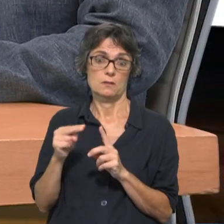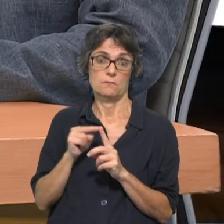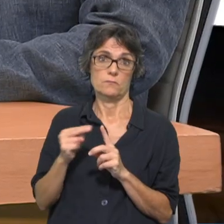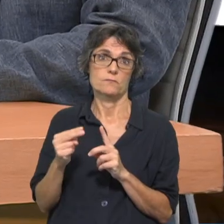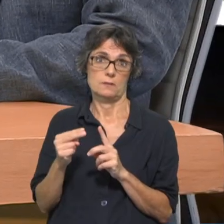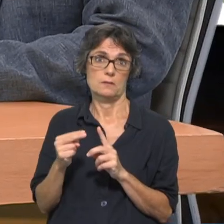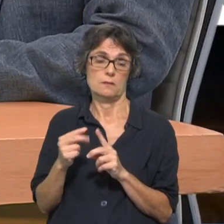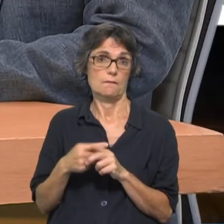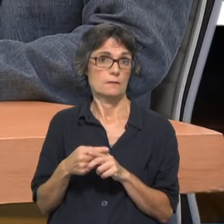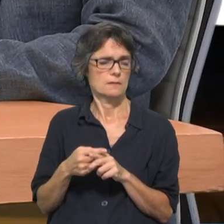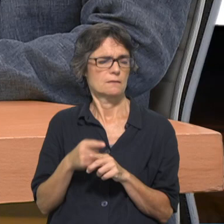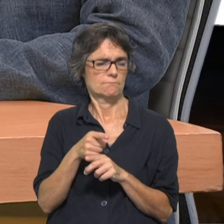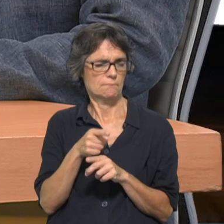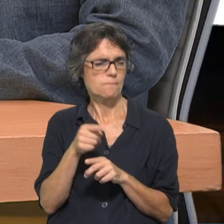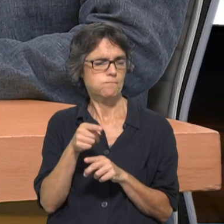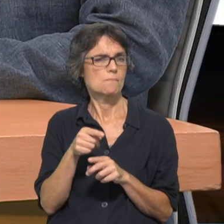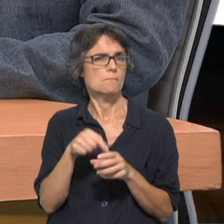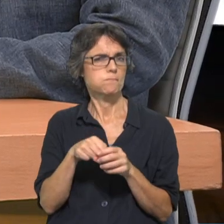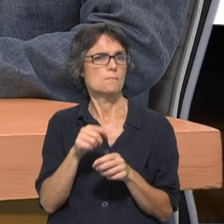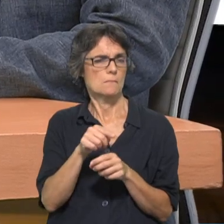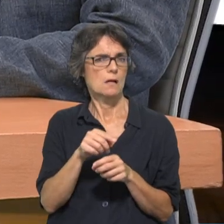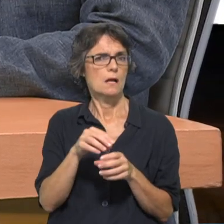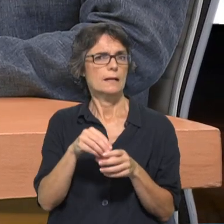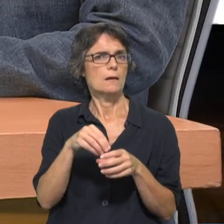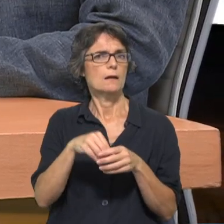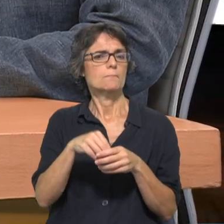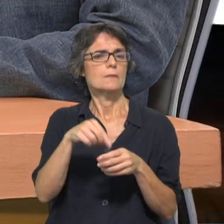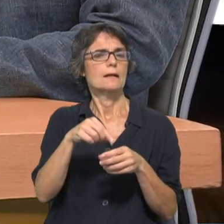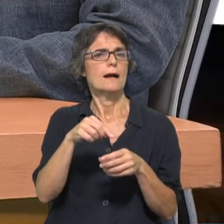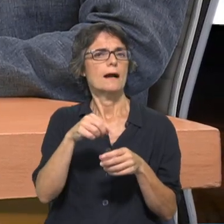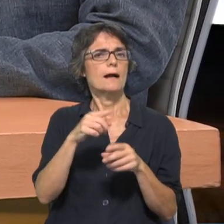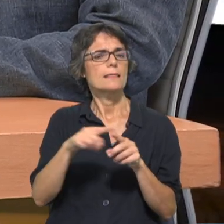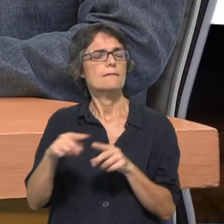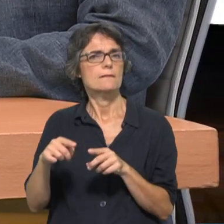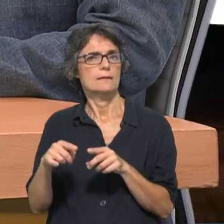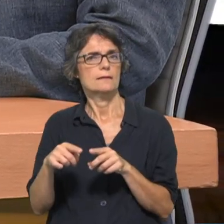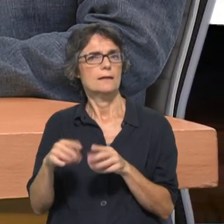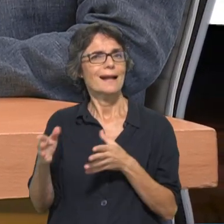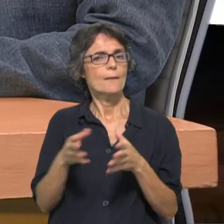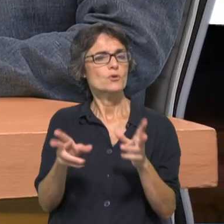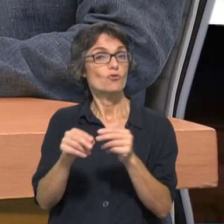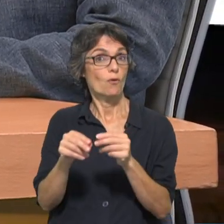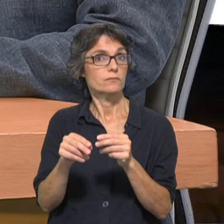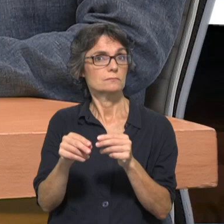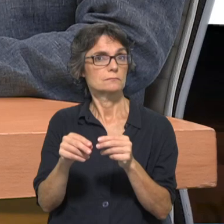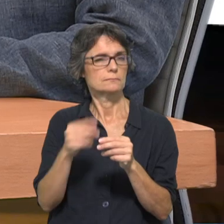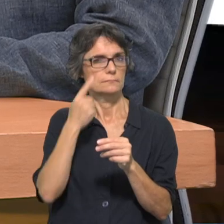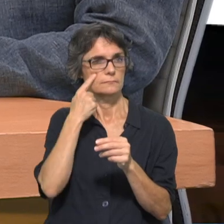interessante, diversificado e apontar novos caminhos aos bispos que vão participar e